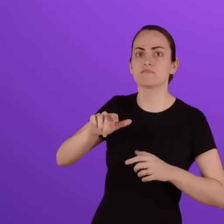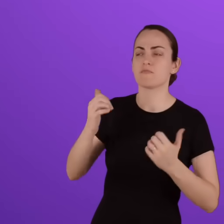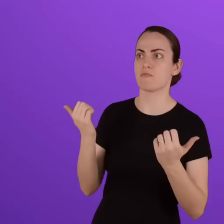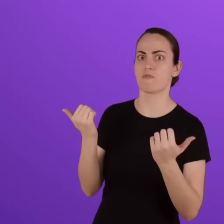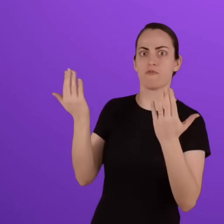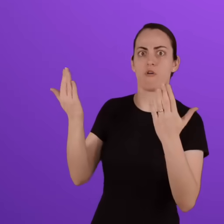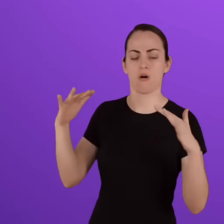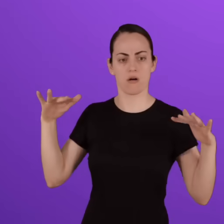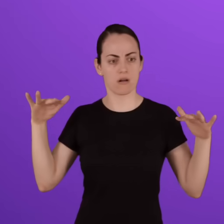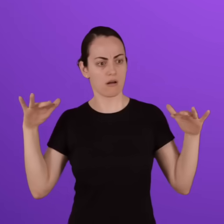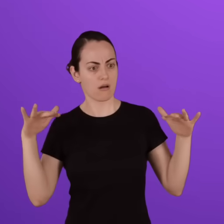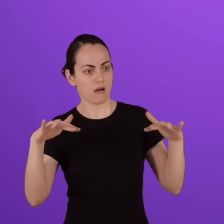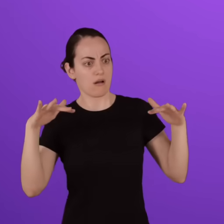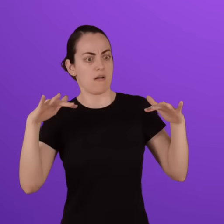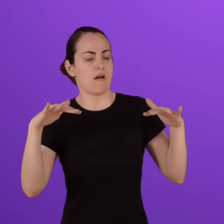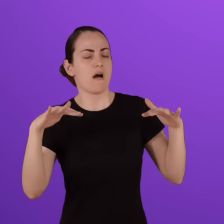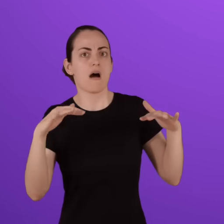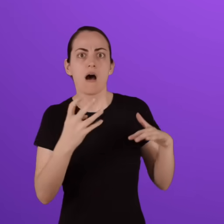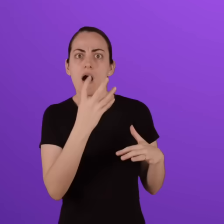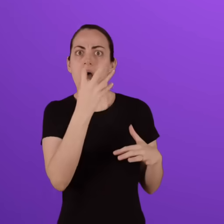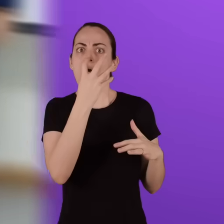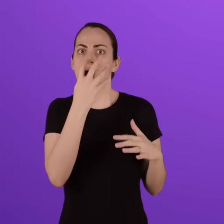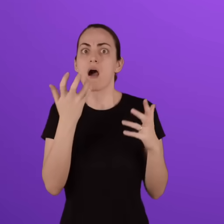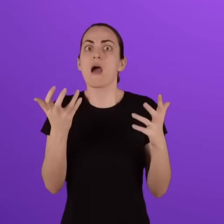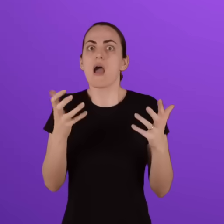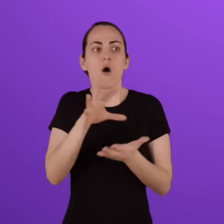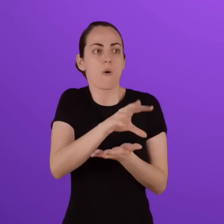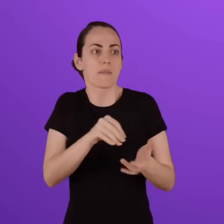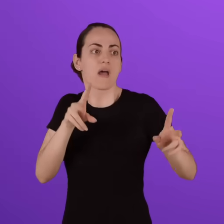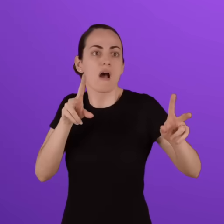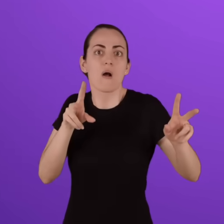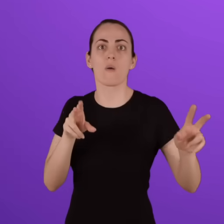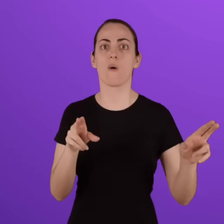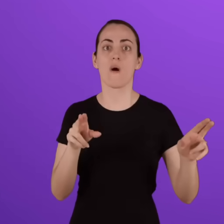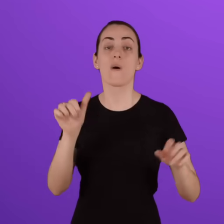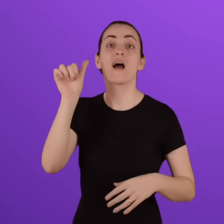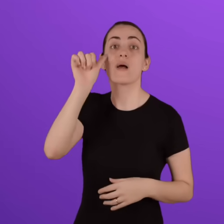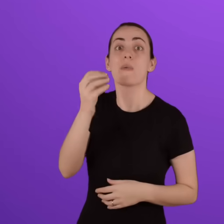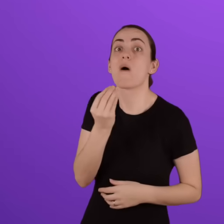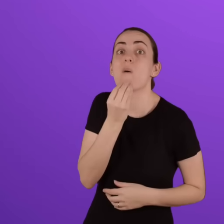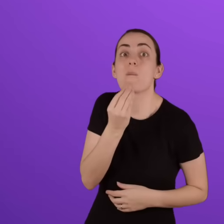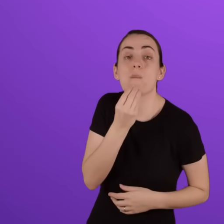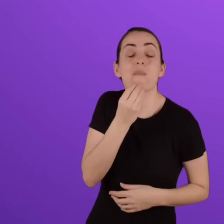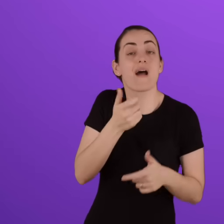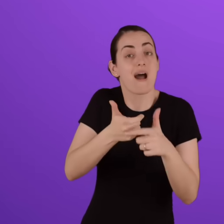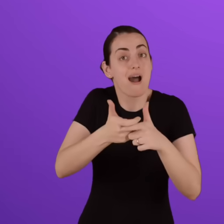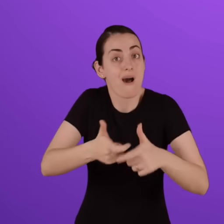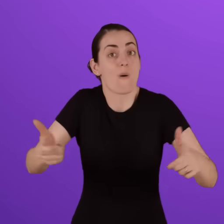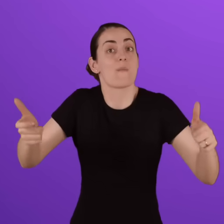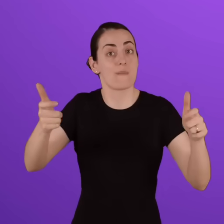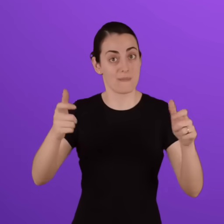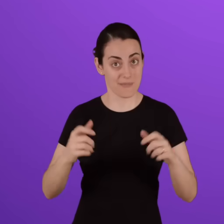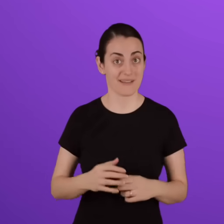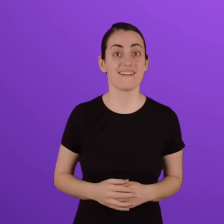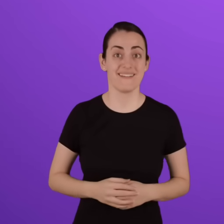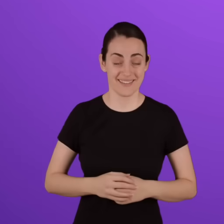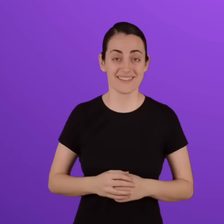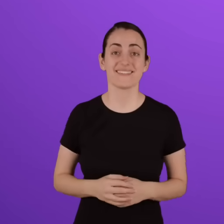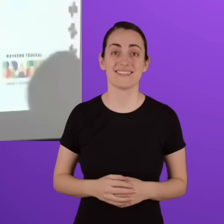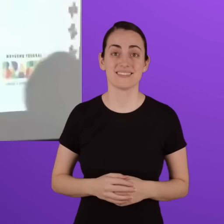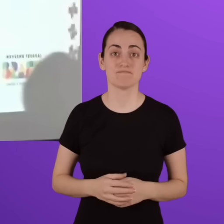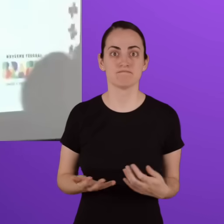elas promovem mudanças estruturais que inspiram outras organizações a transformar padrões e ampliar